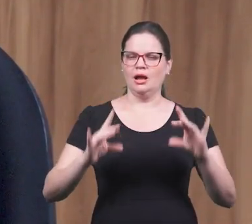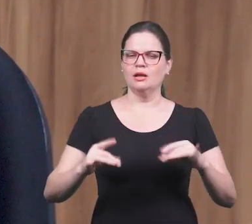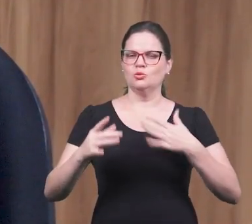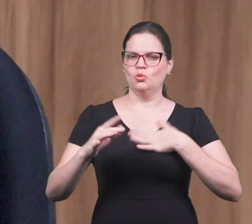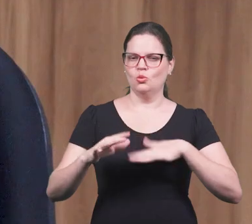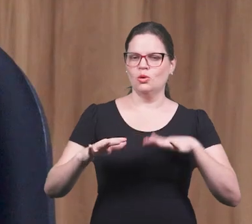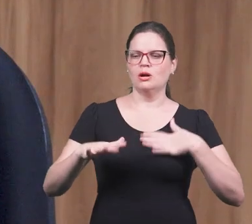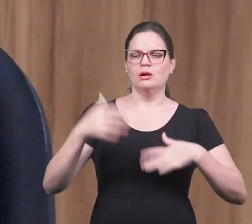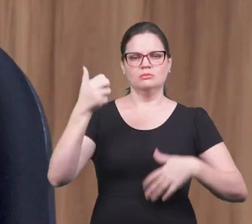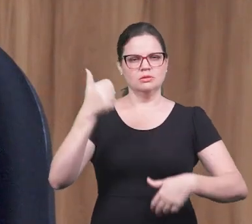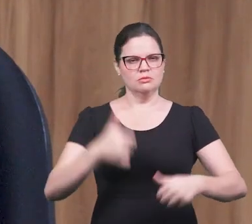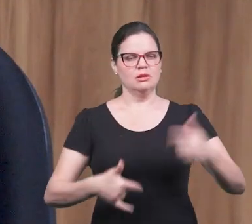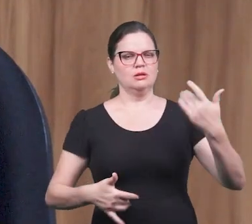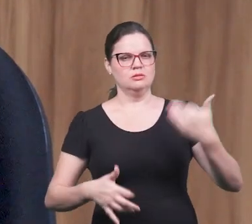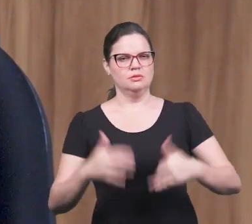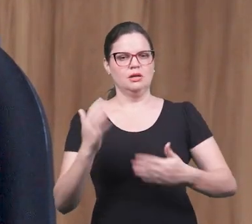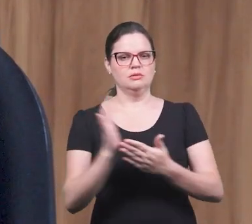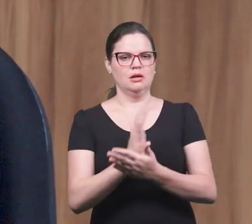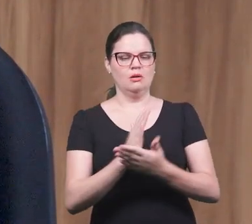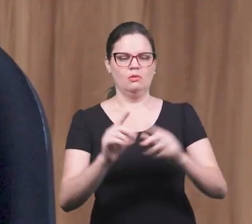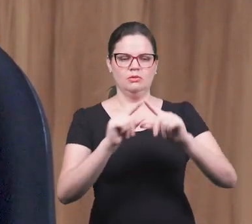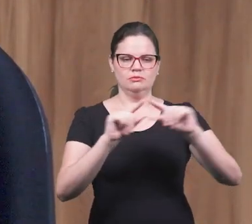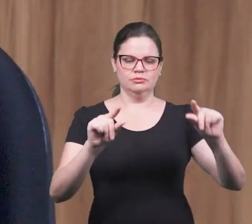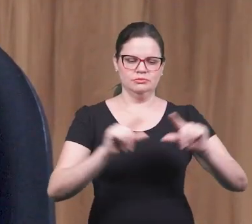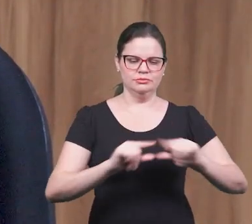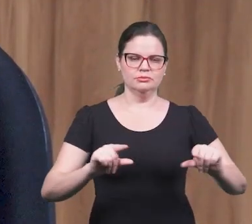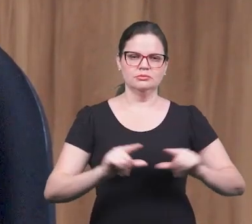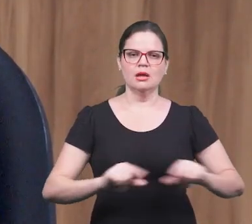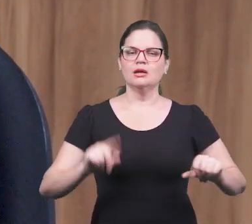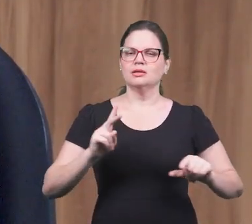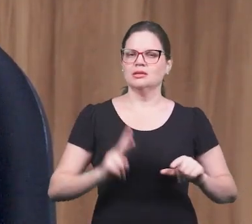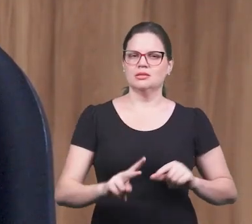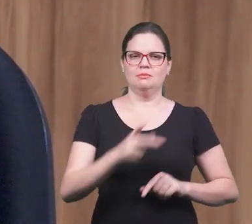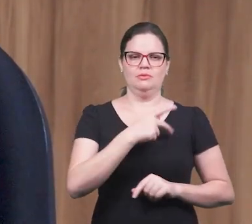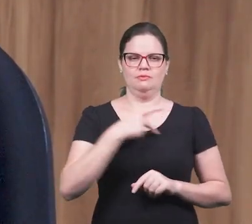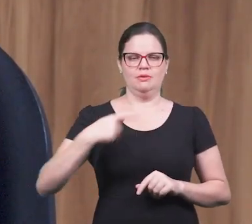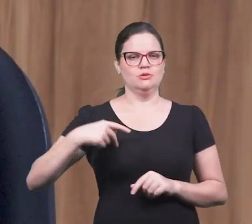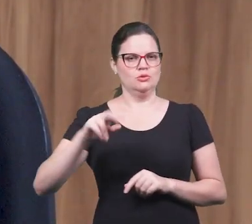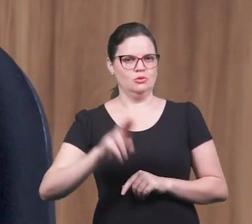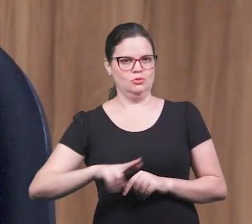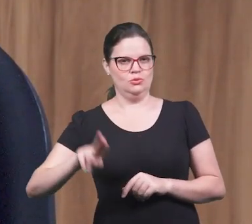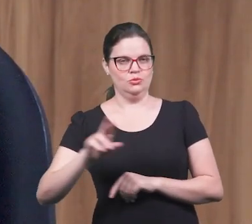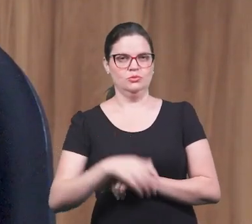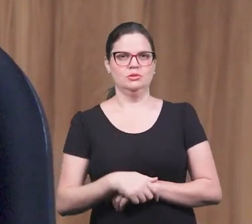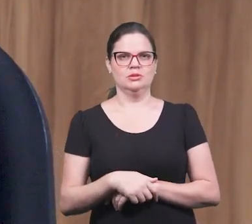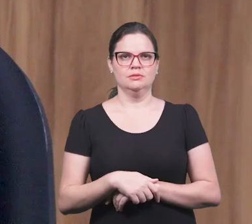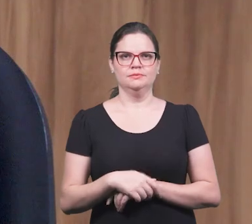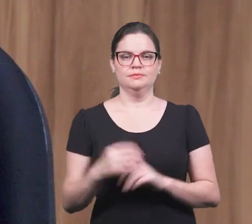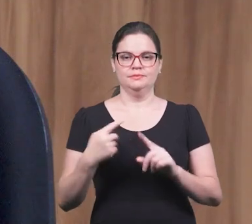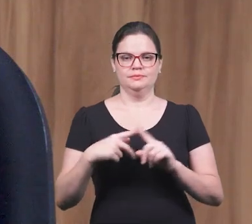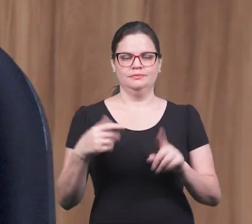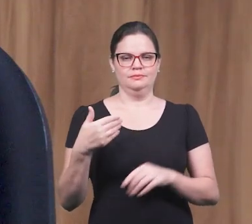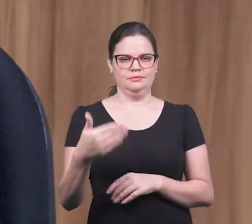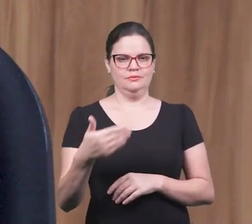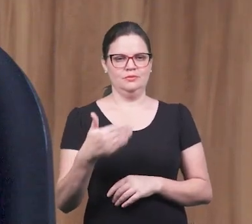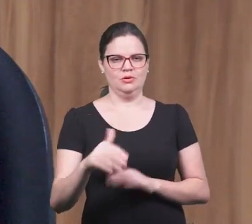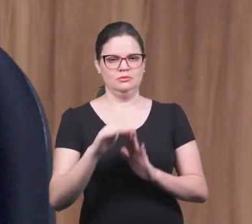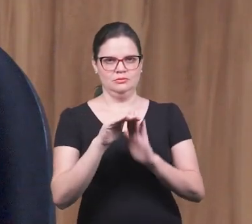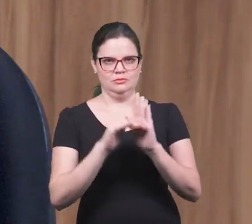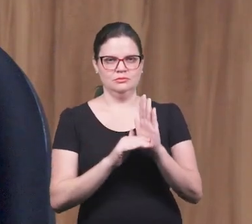detalhes, esclarecendo, né? Alguns termos aqui usados pelos pastores. Então, com toda calma, nós vamos, nos próximos